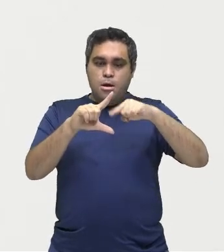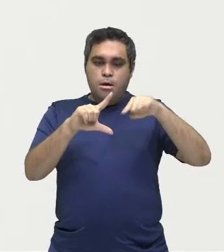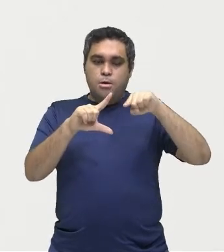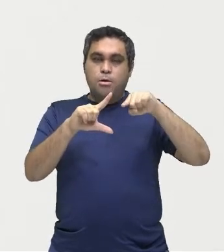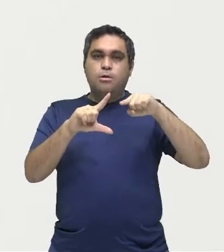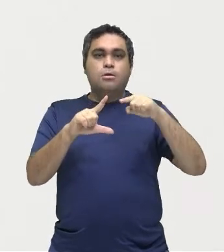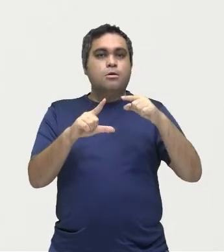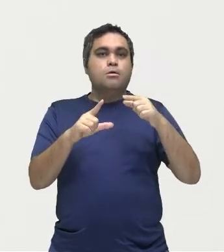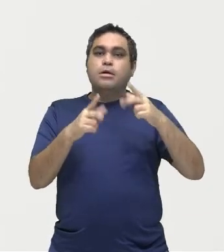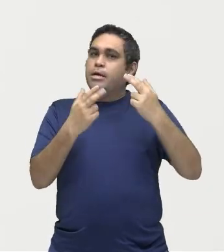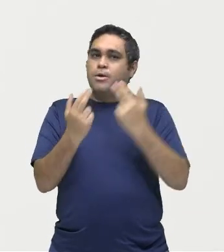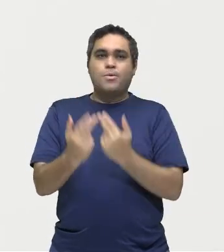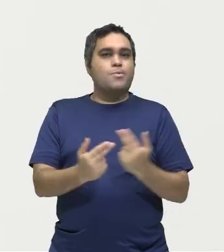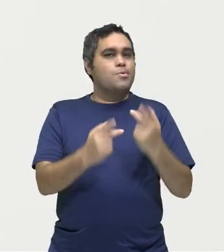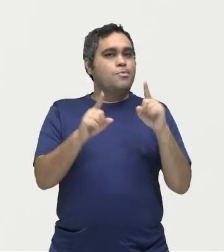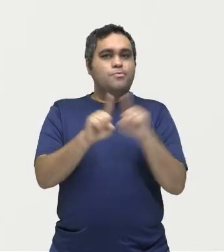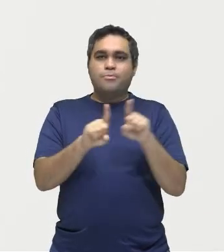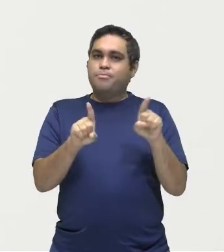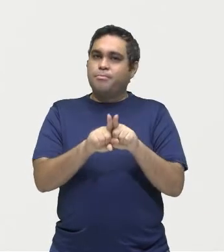exatamente 60 graus.